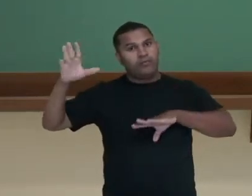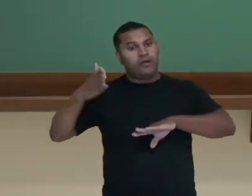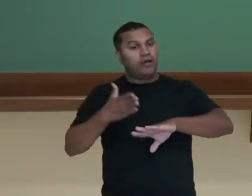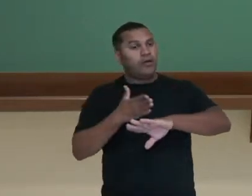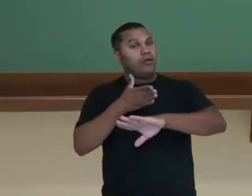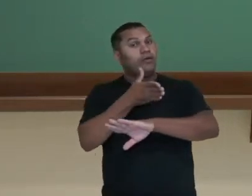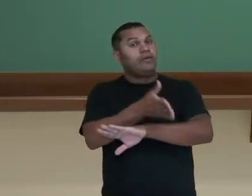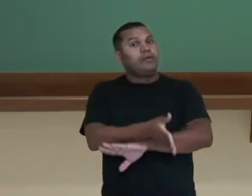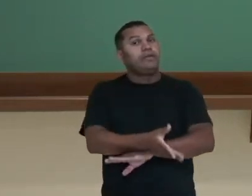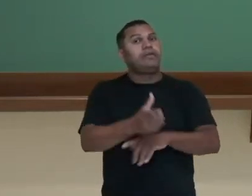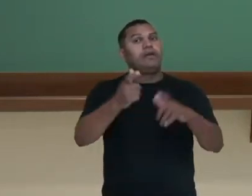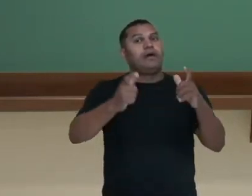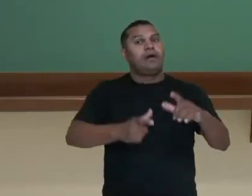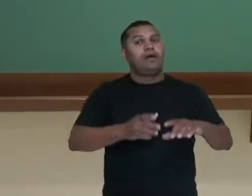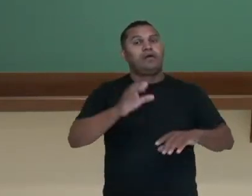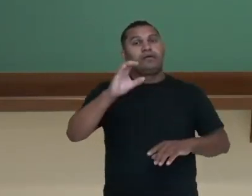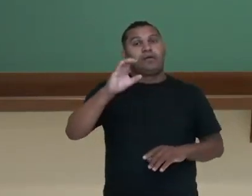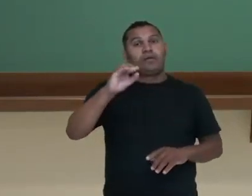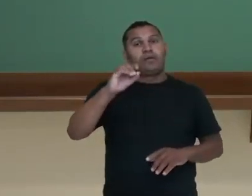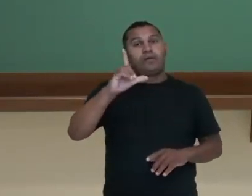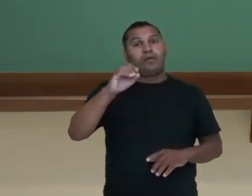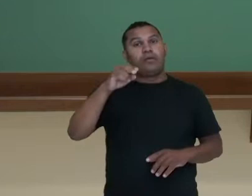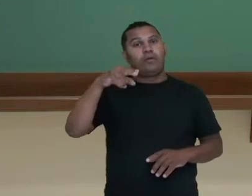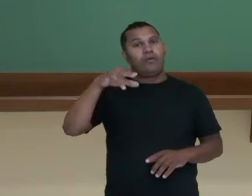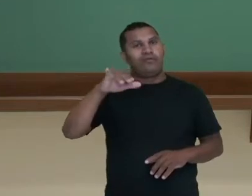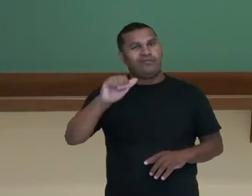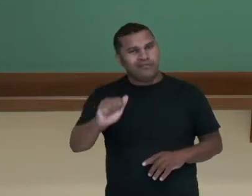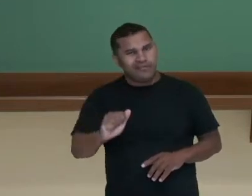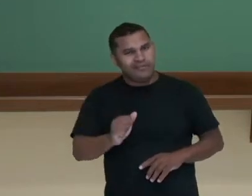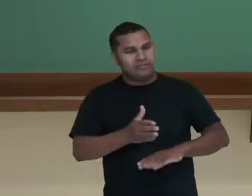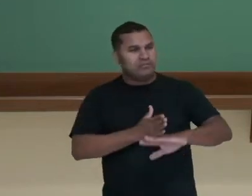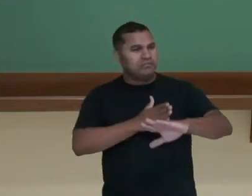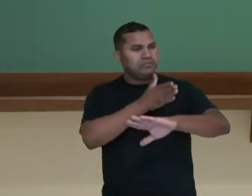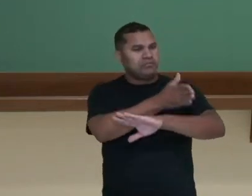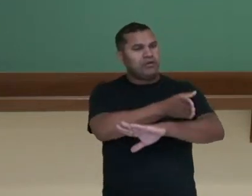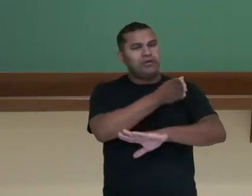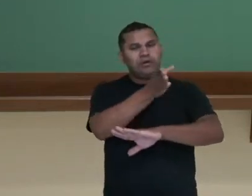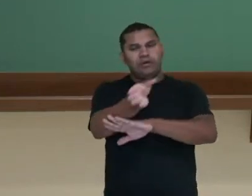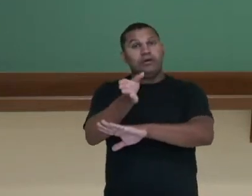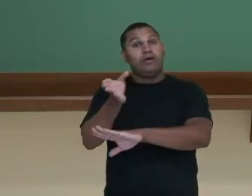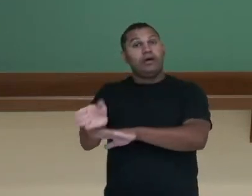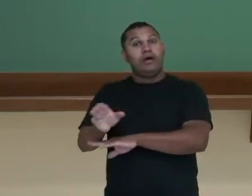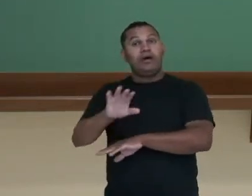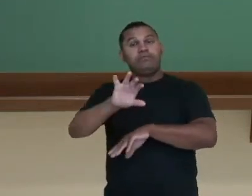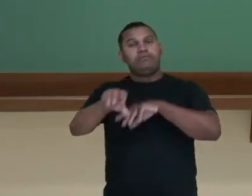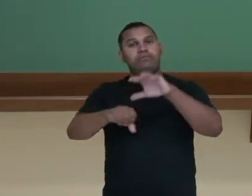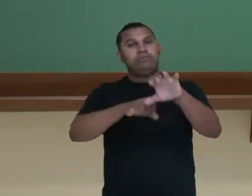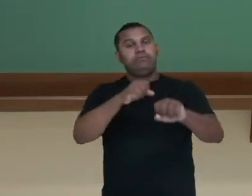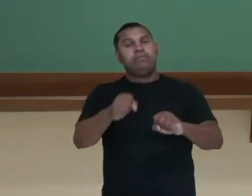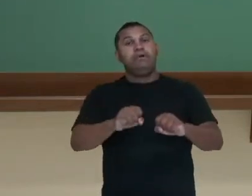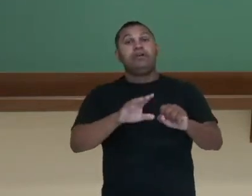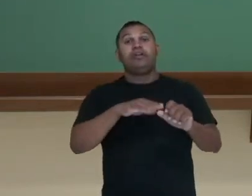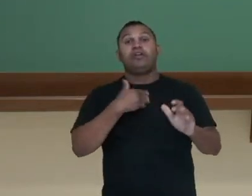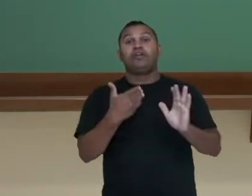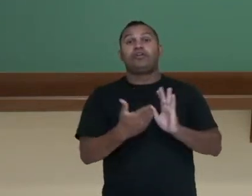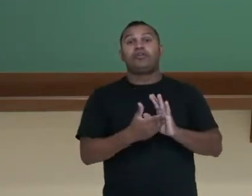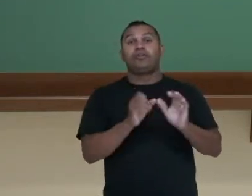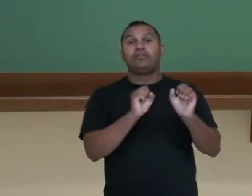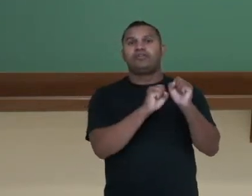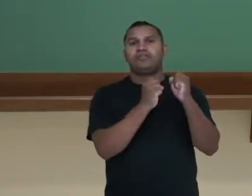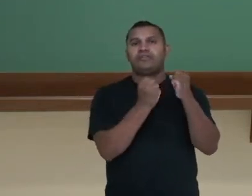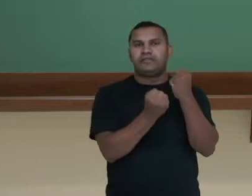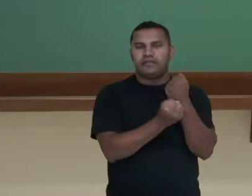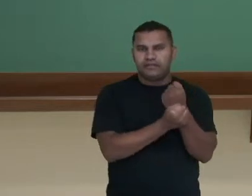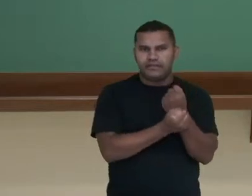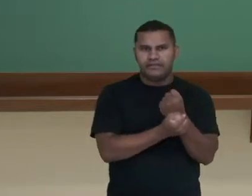ideia do colonialismo, do imperialismo, nessas sociedades, a exploração, o não respeito às